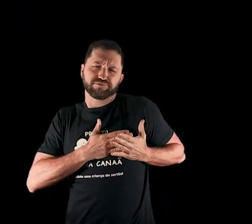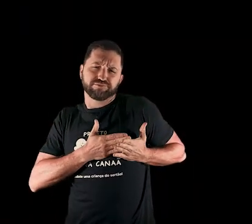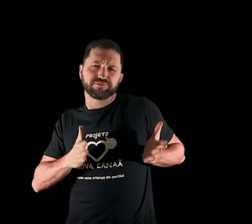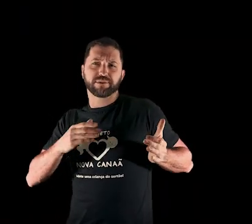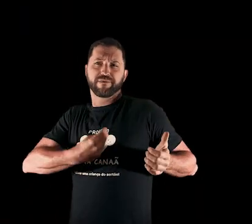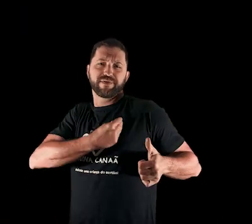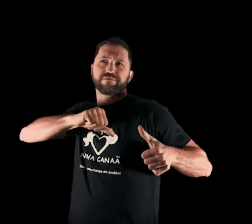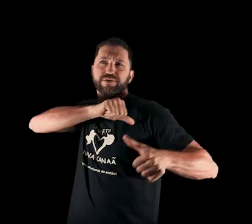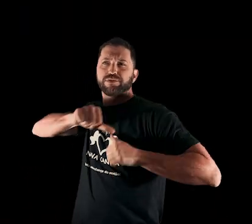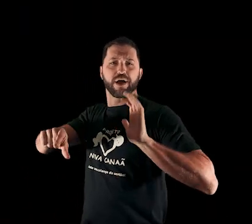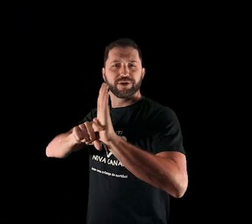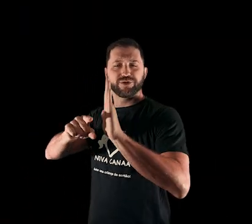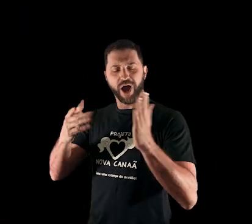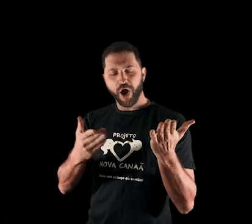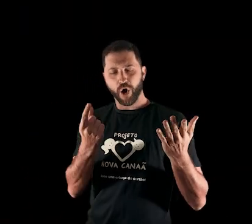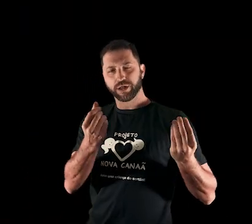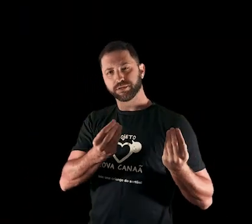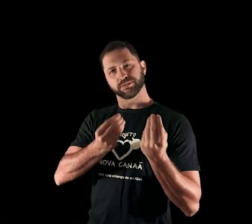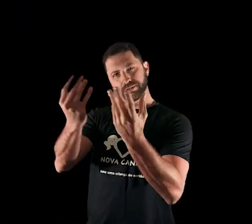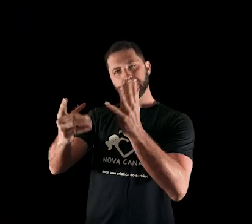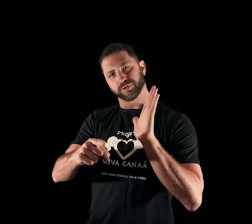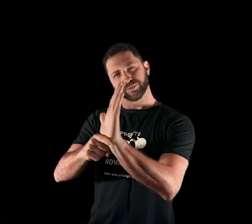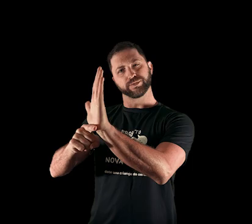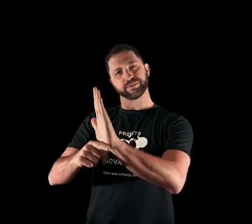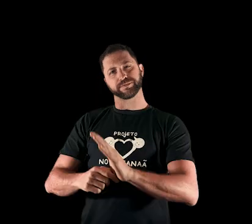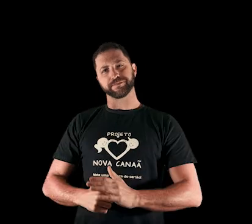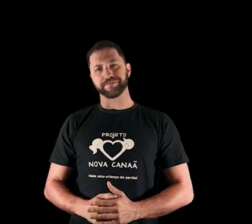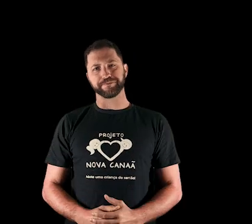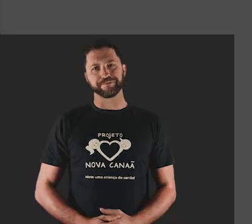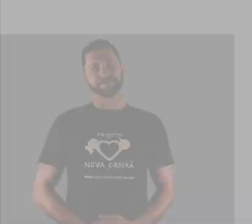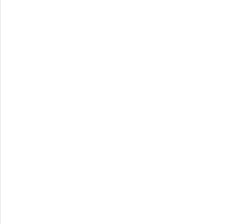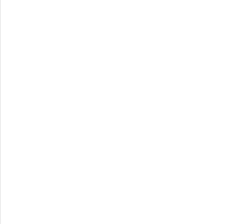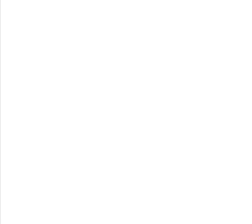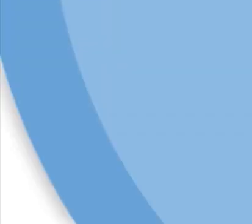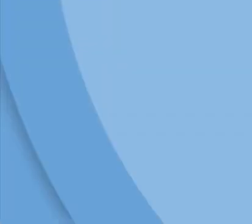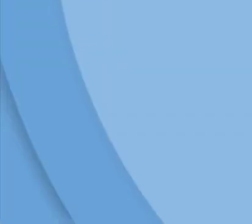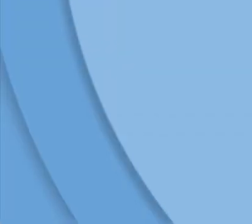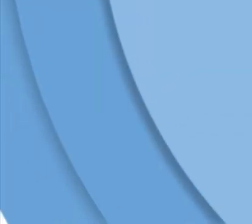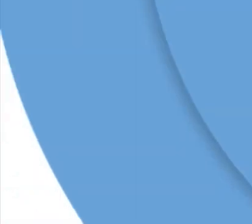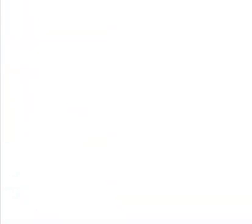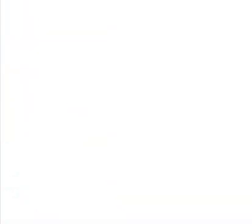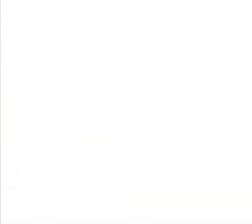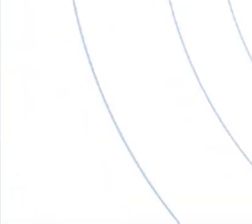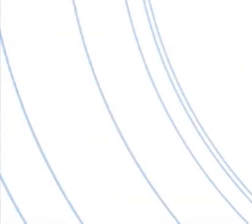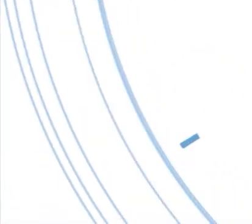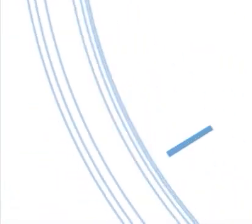Então, abra o seu coração, transforme uma vida. Doe agora.